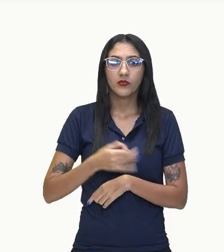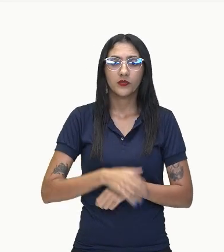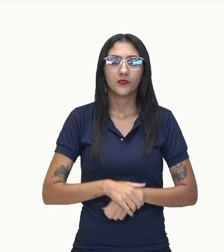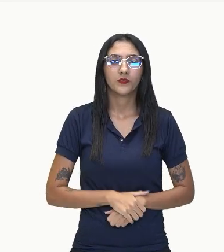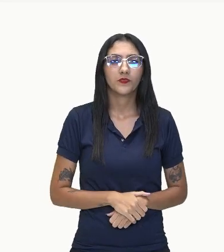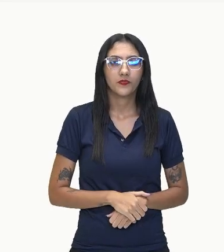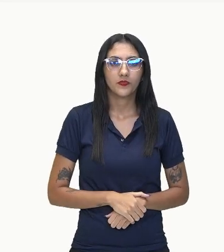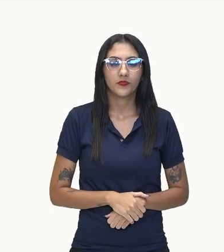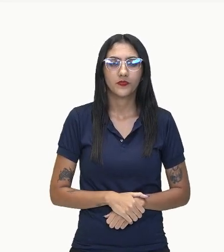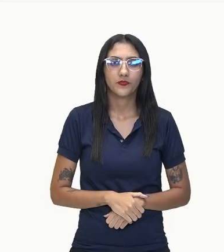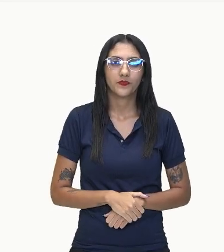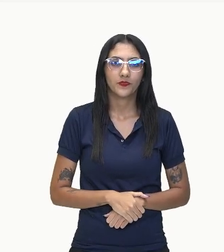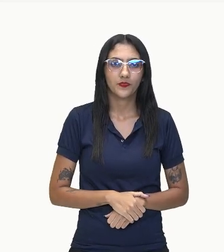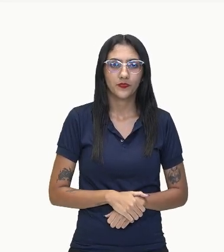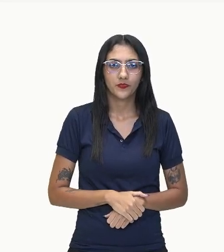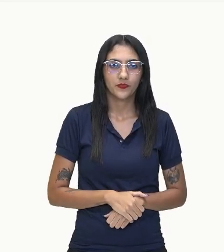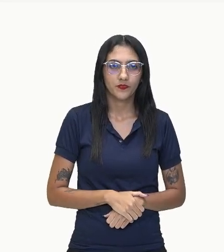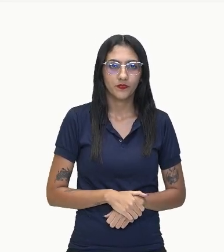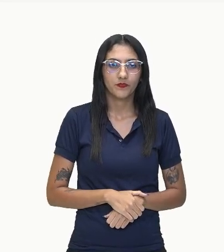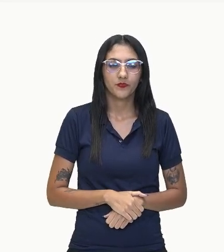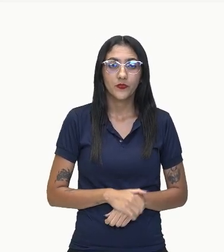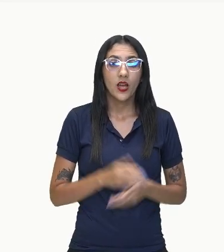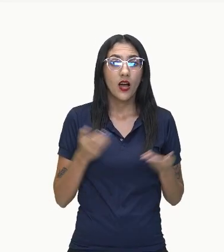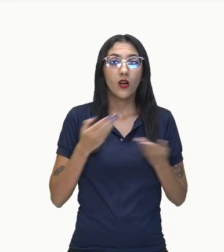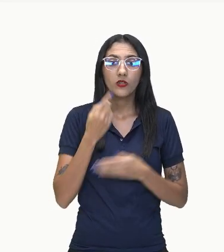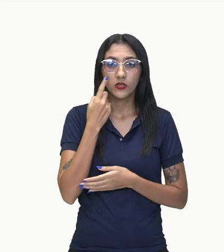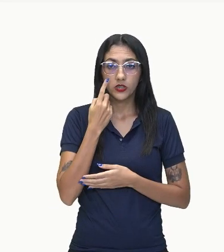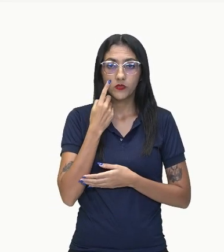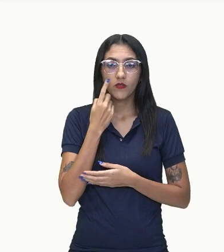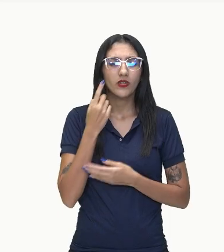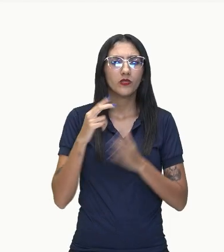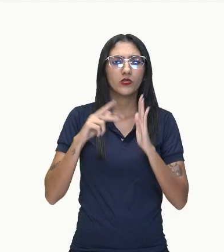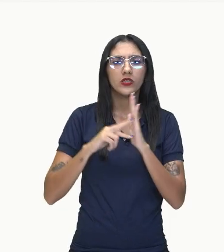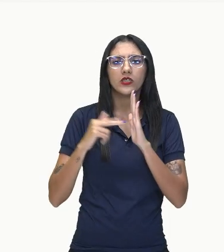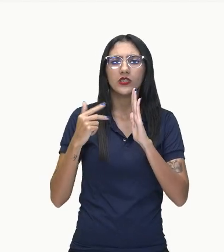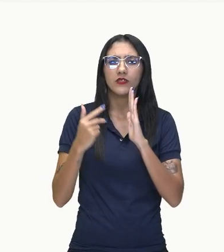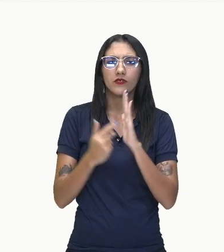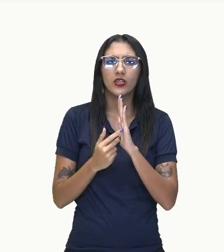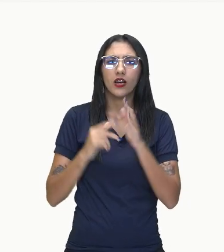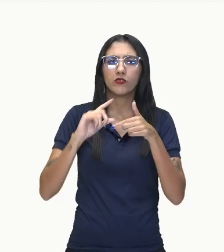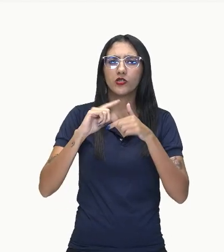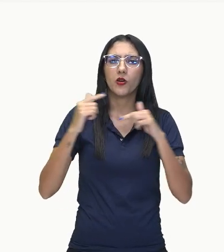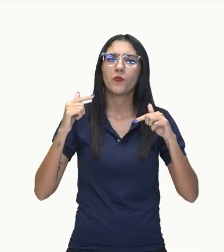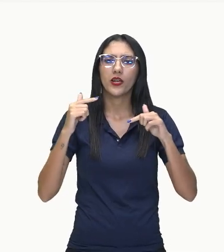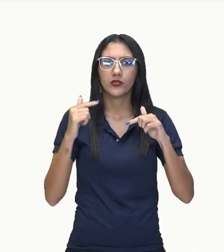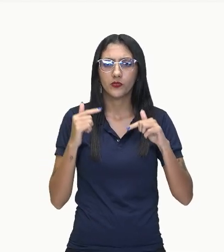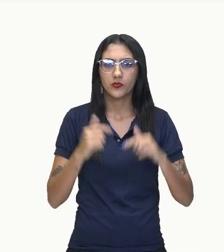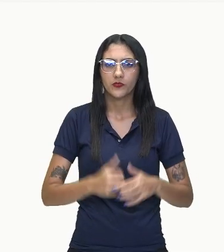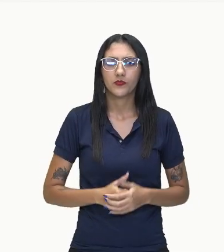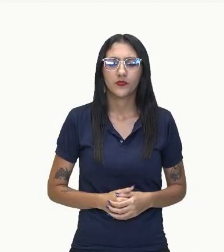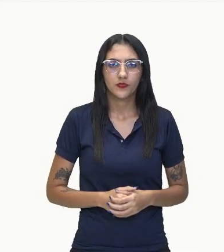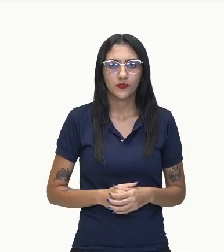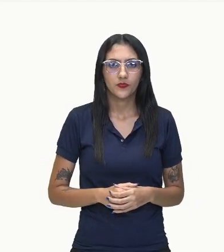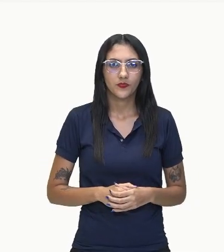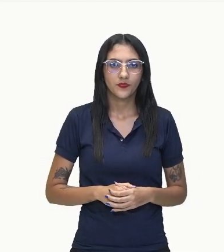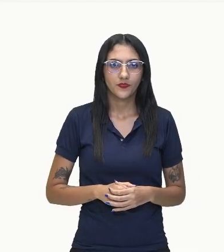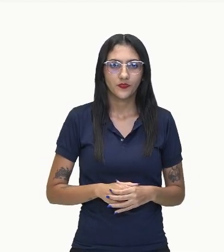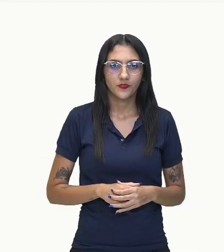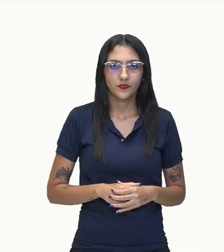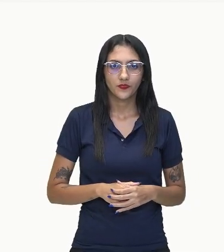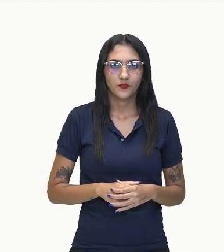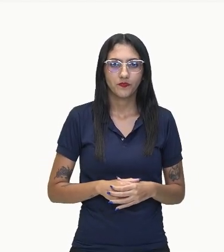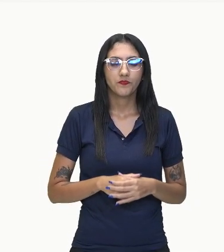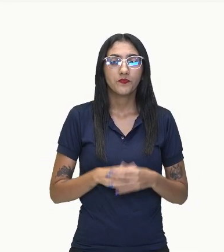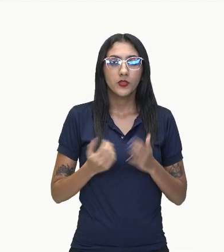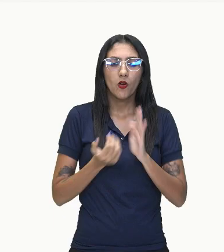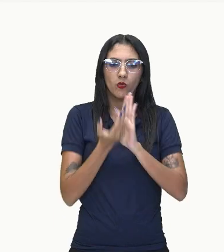Agora a gente vai ver o significado geométrico dos zeros da função quadrática. Quando a gente constrói